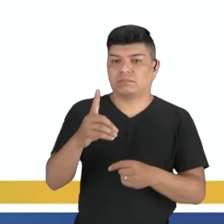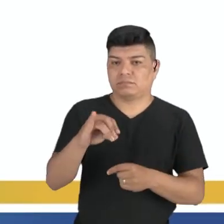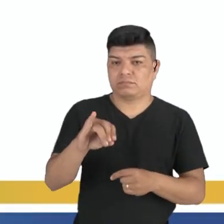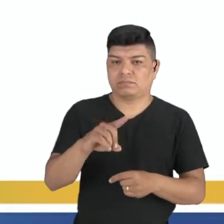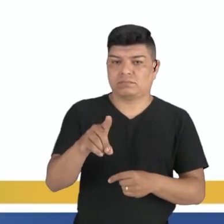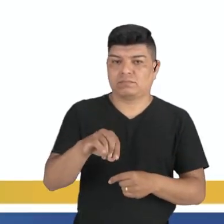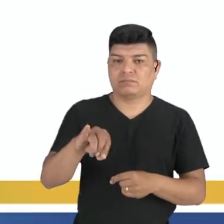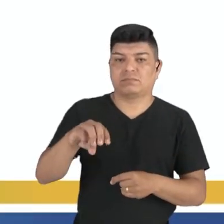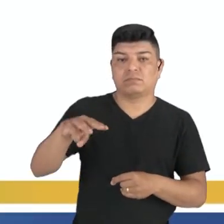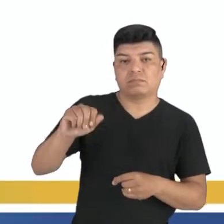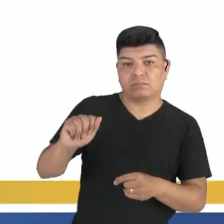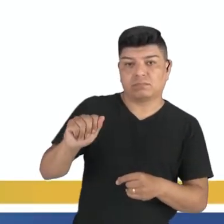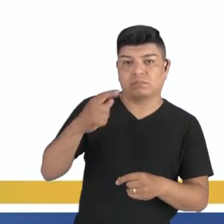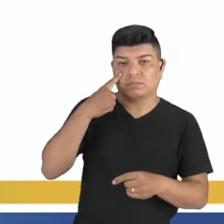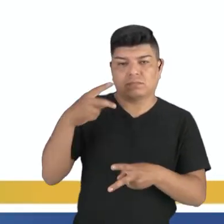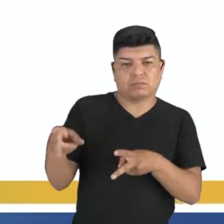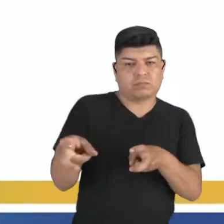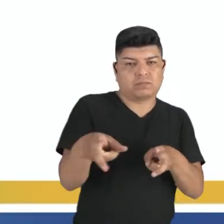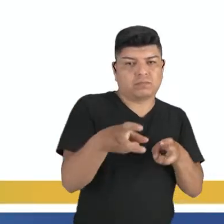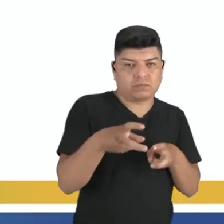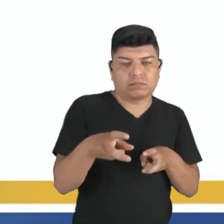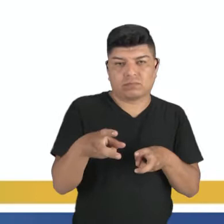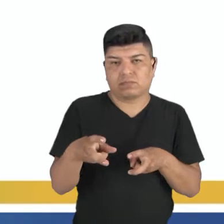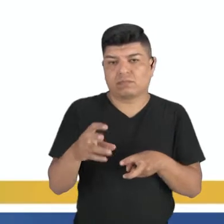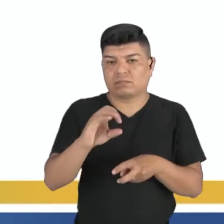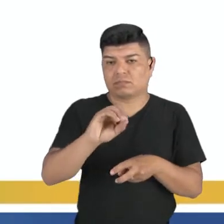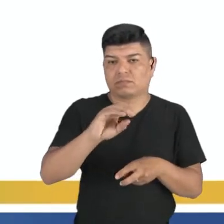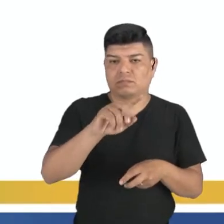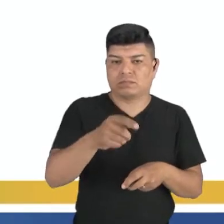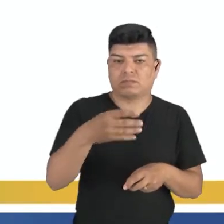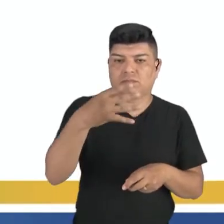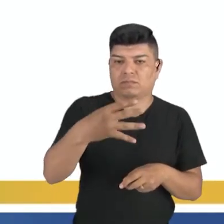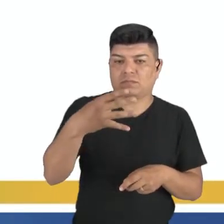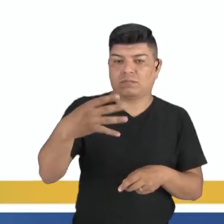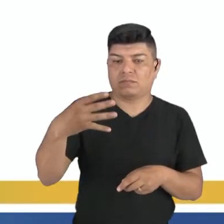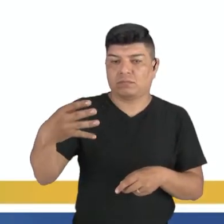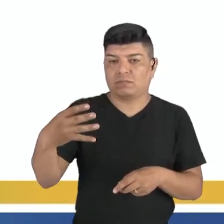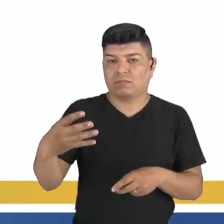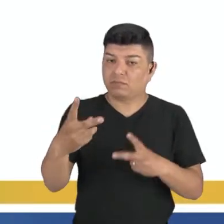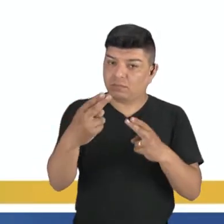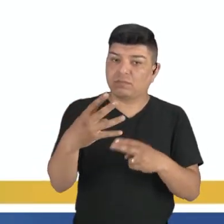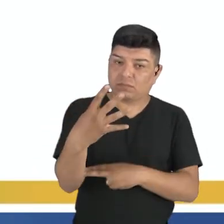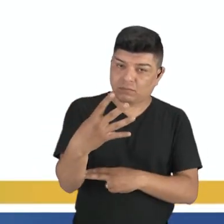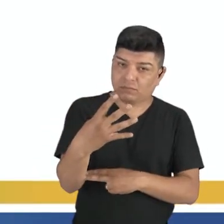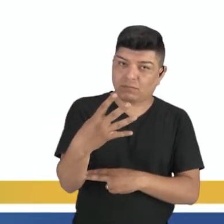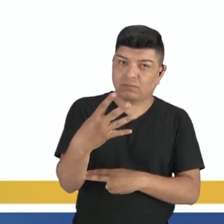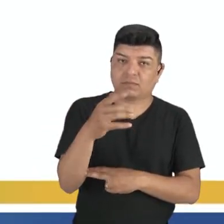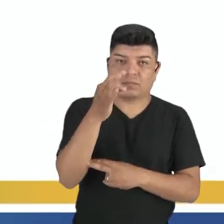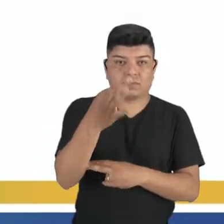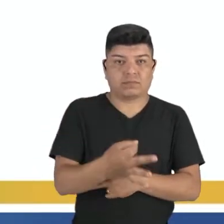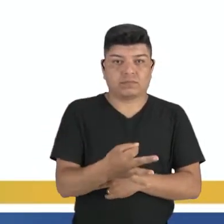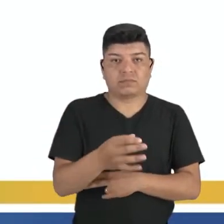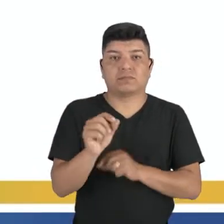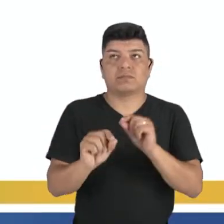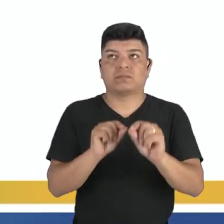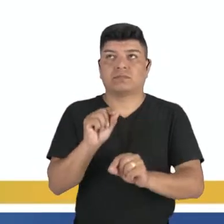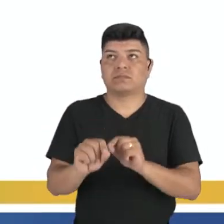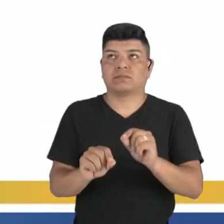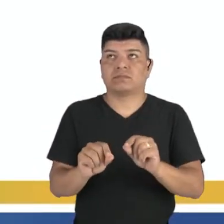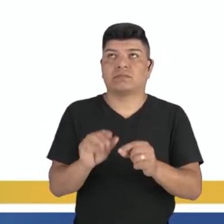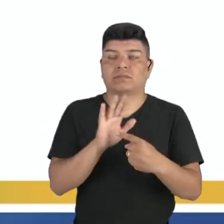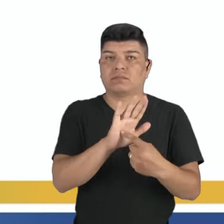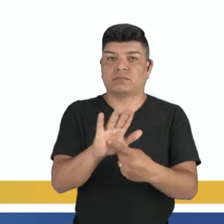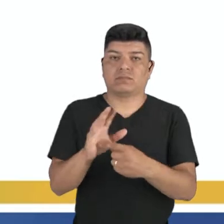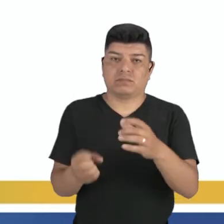fração. Perceba que a dízima 0,444 tem período igual a 4, certo? Para determinar a sua